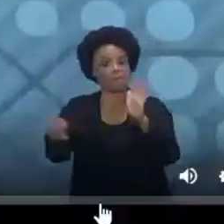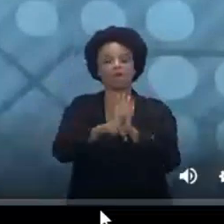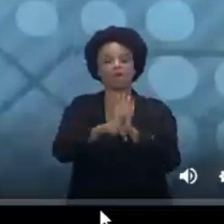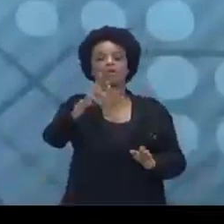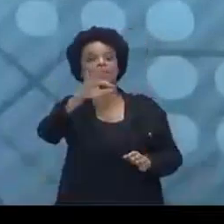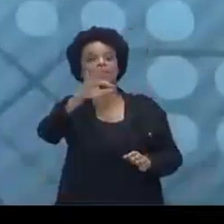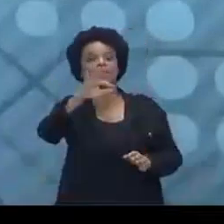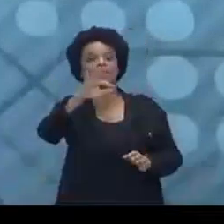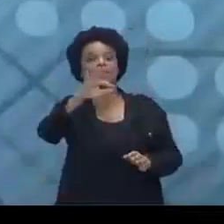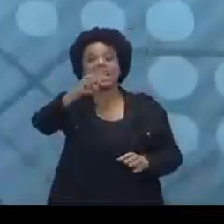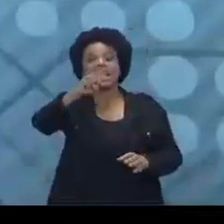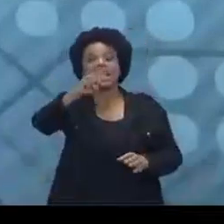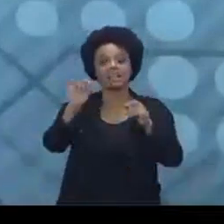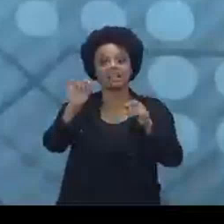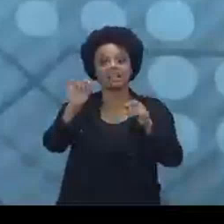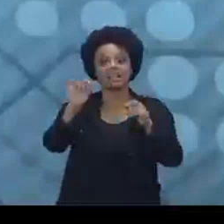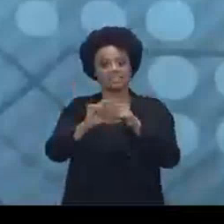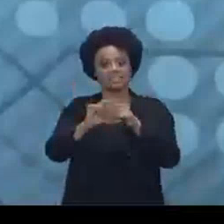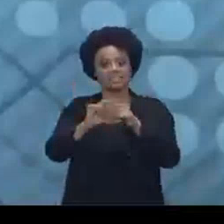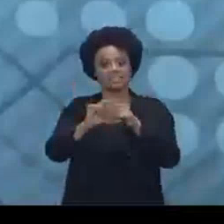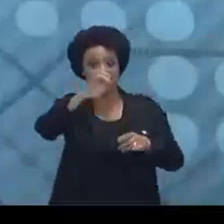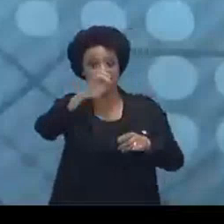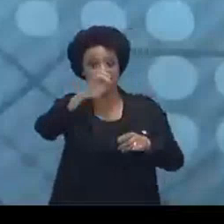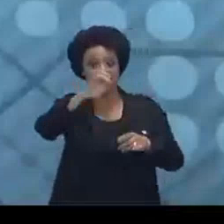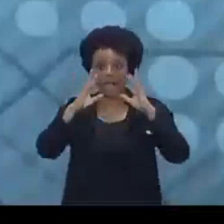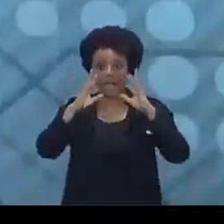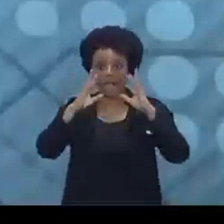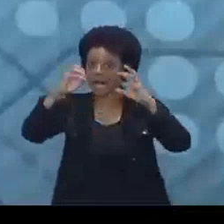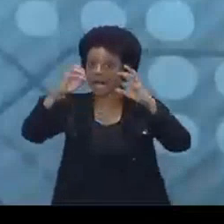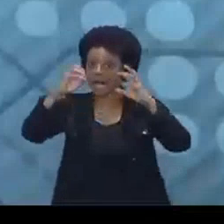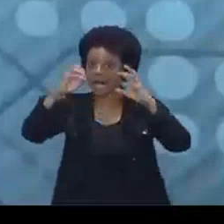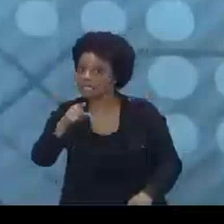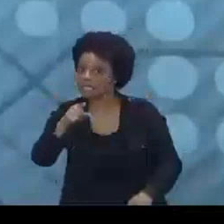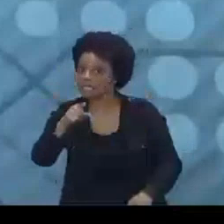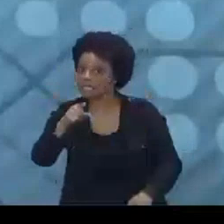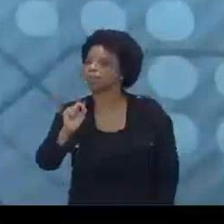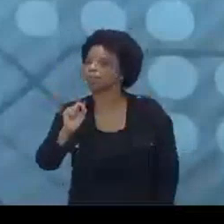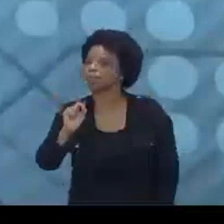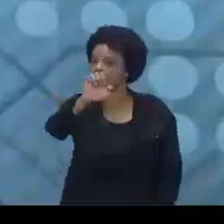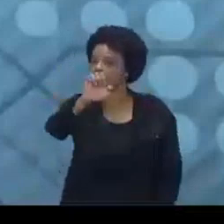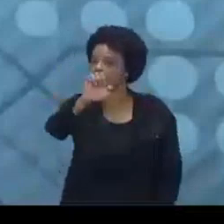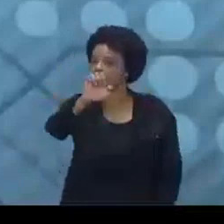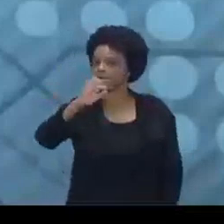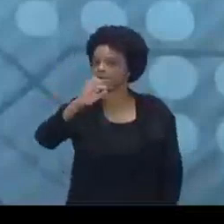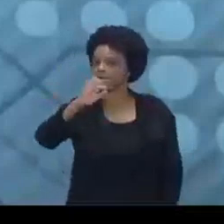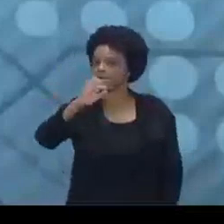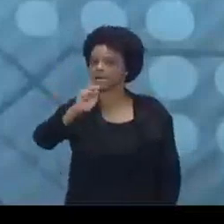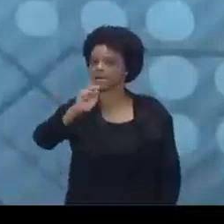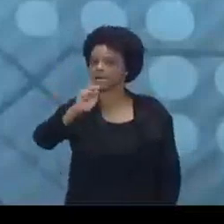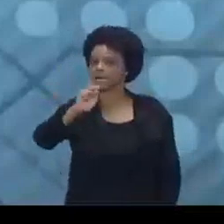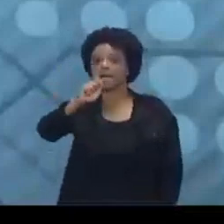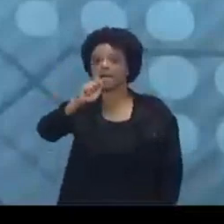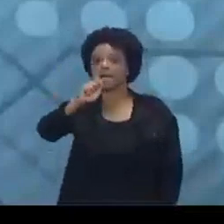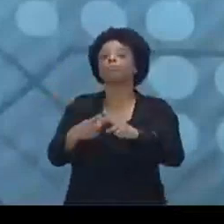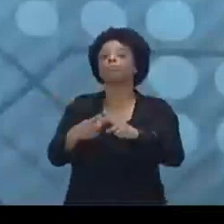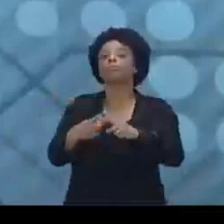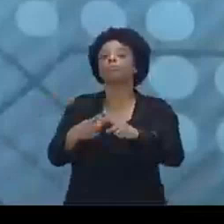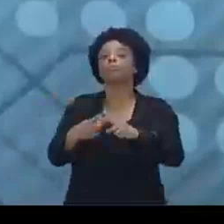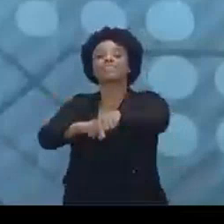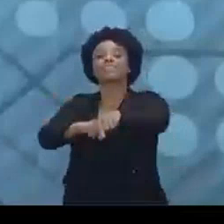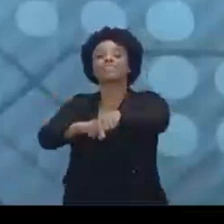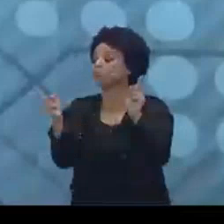for fazer os gráficos, atenção para a escala, tá? Porque os tempos são muito curtos. Você viu que nós falamos ali